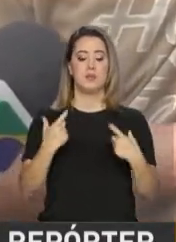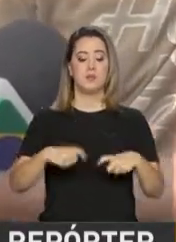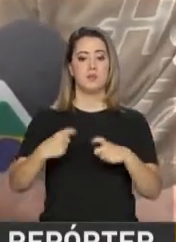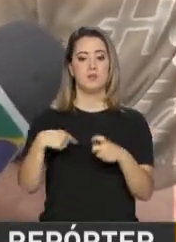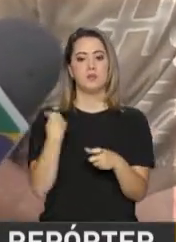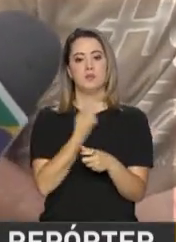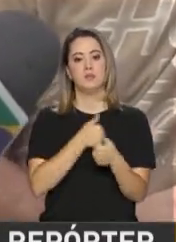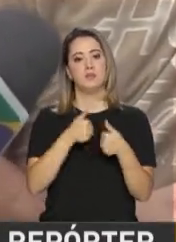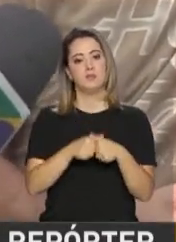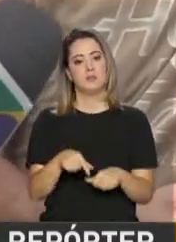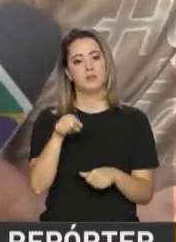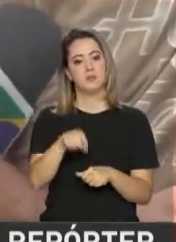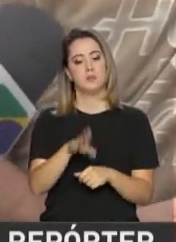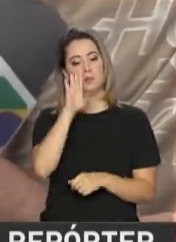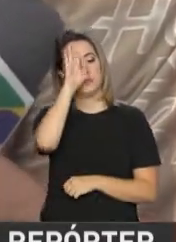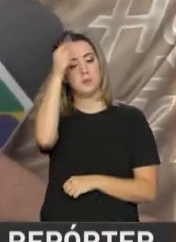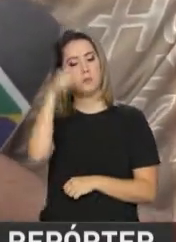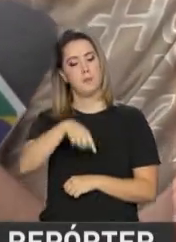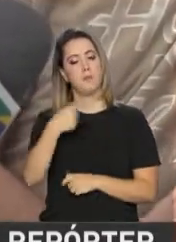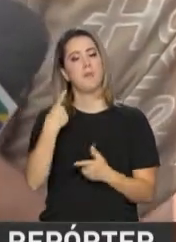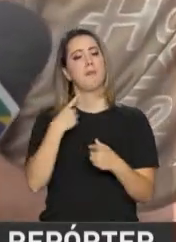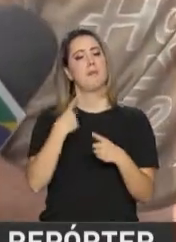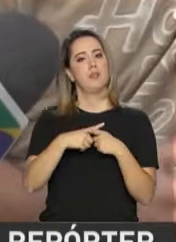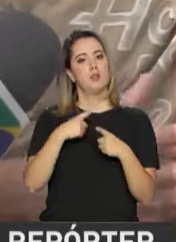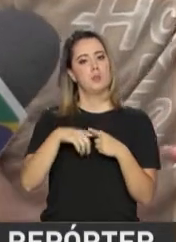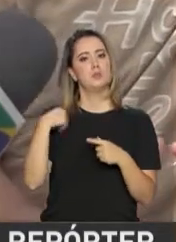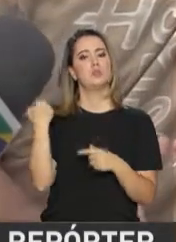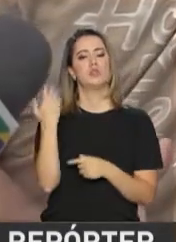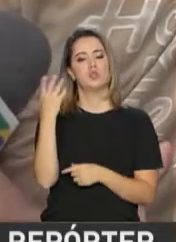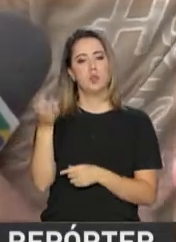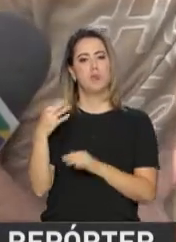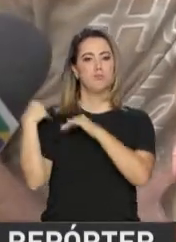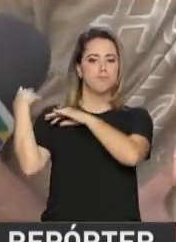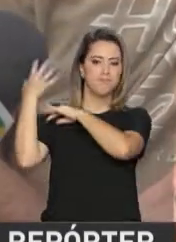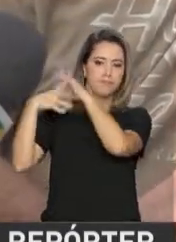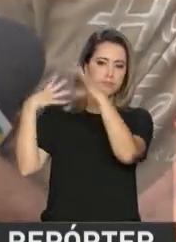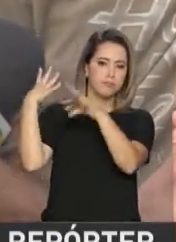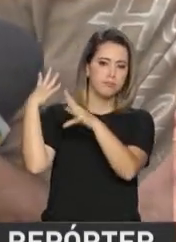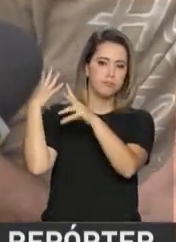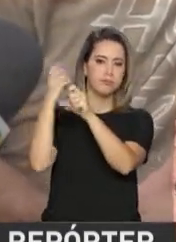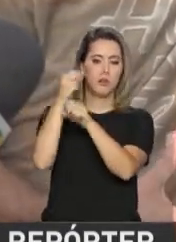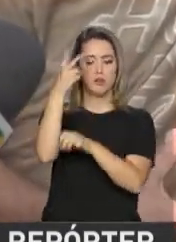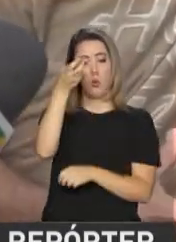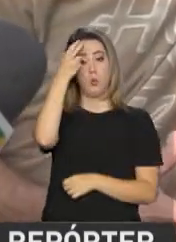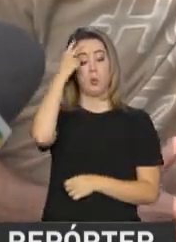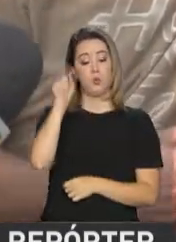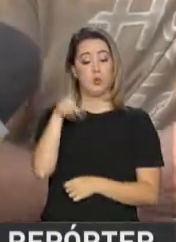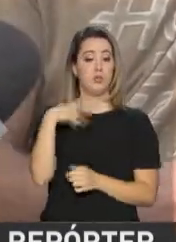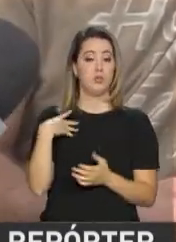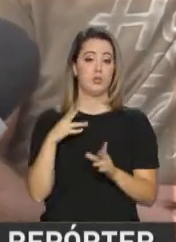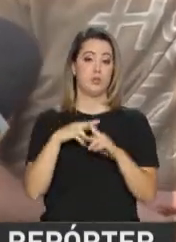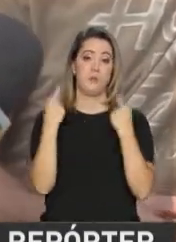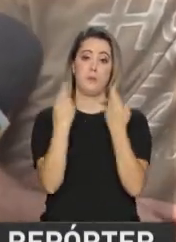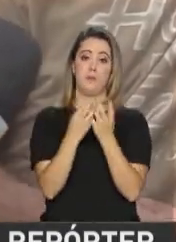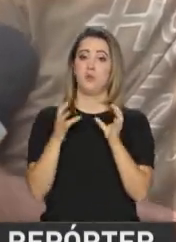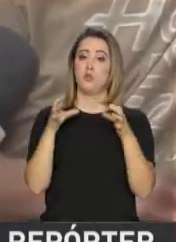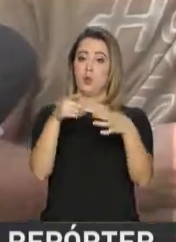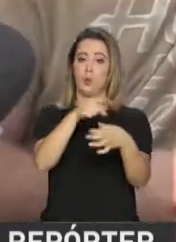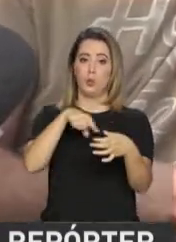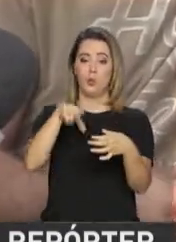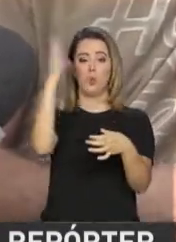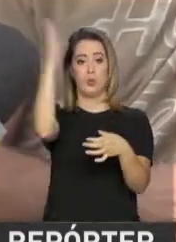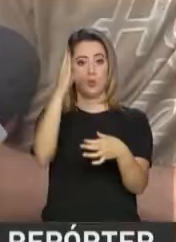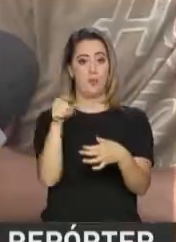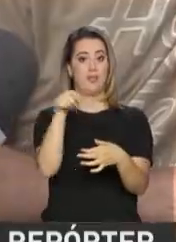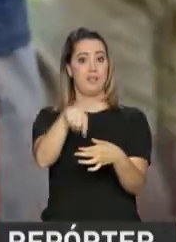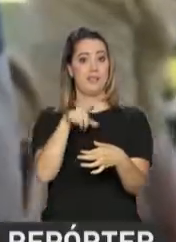é privilegiada porque já tem uma tradição muito antiga que se reunir os brasileiros pra poder é estarem juntos e participarem de um